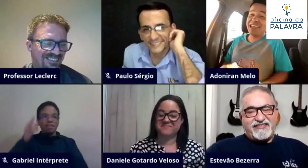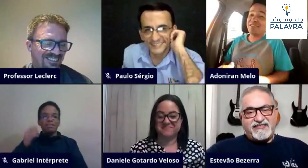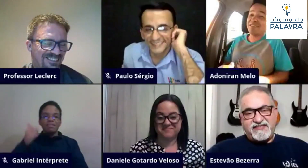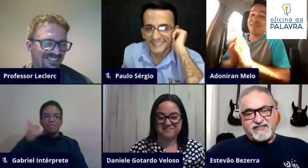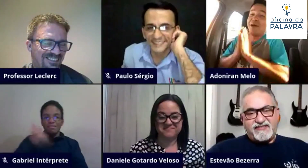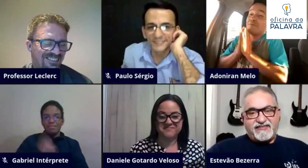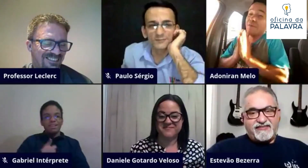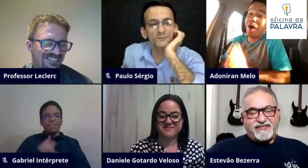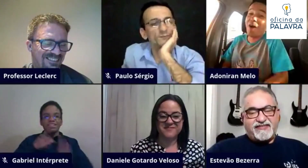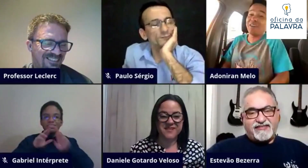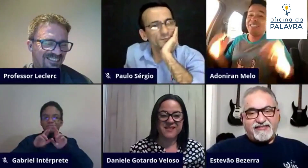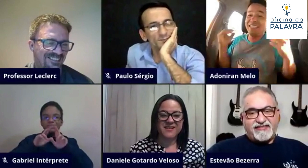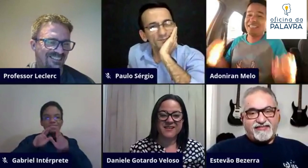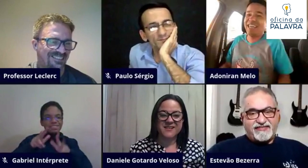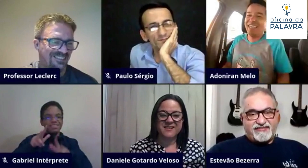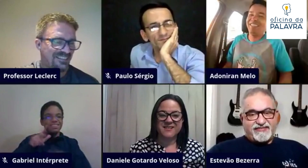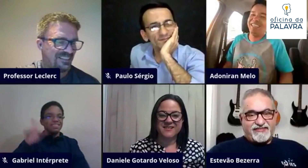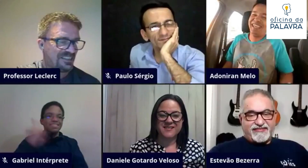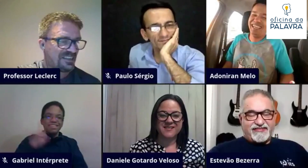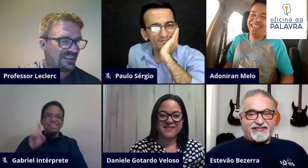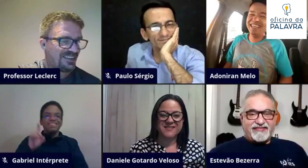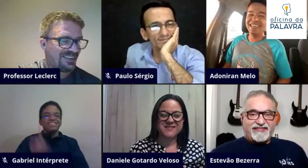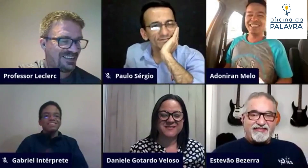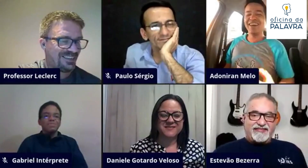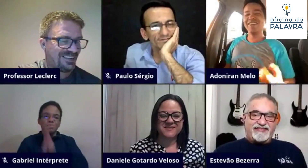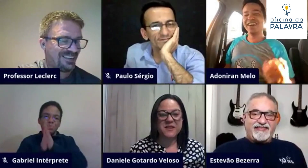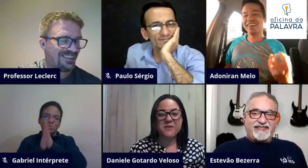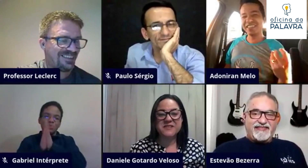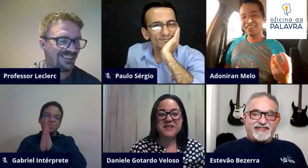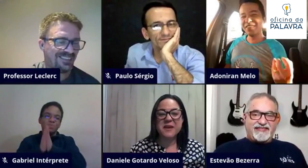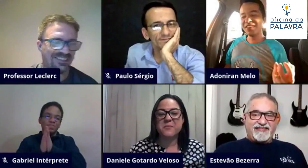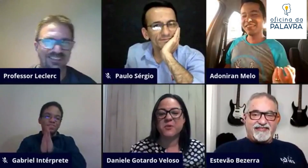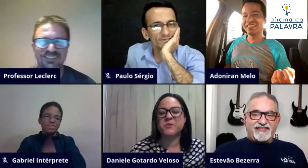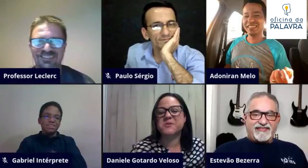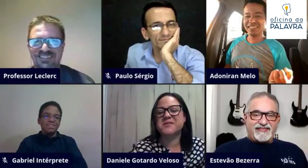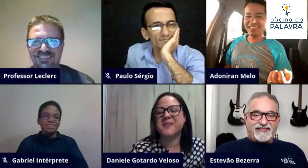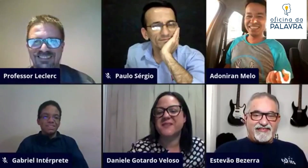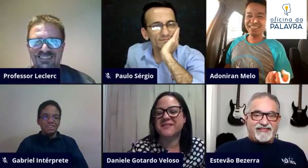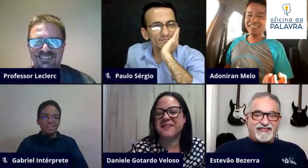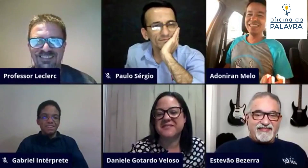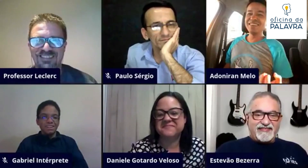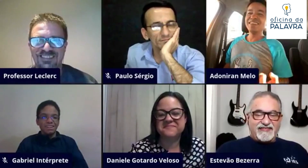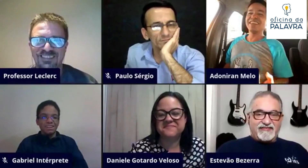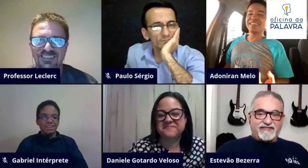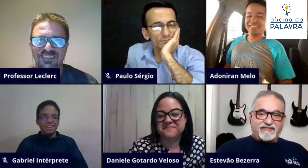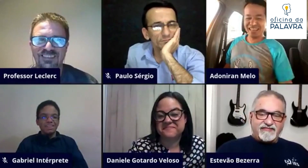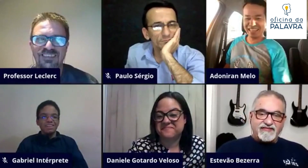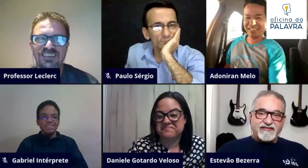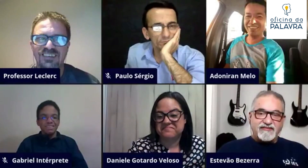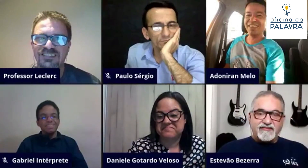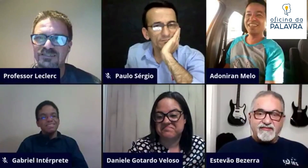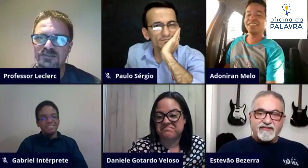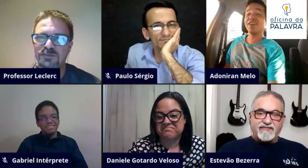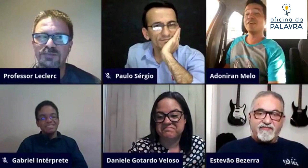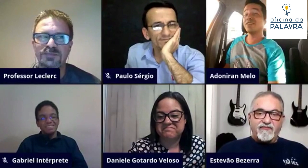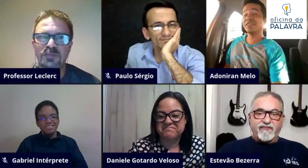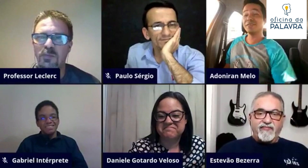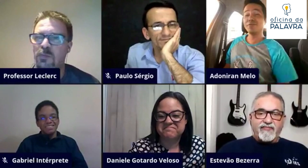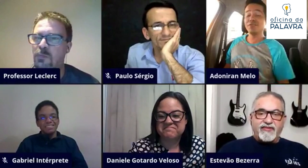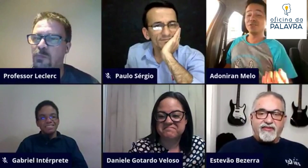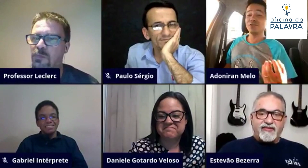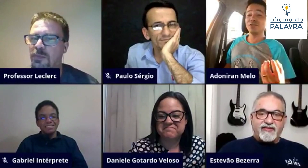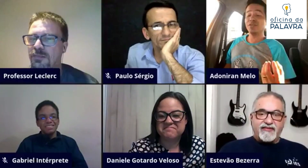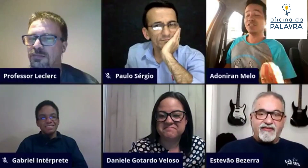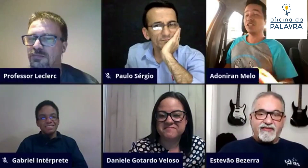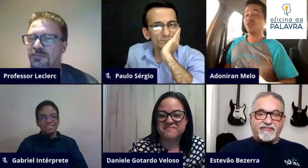daquele jeito, pelo amor de Deus. Que é uma Senão vai ser reprodução, né? Exatamente, que é uma